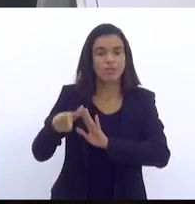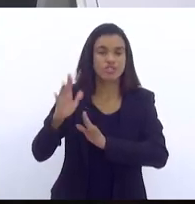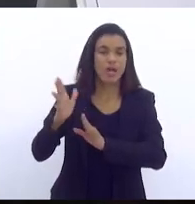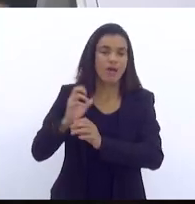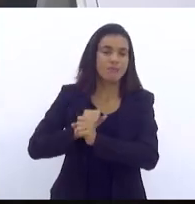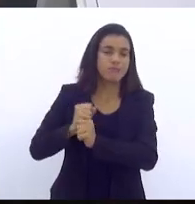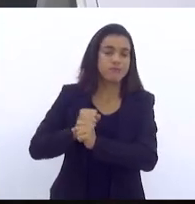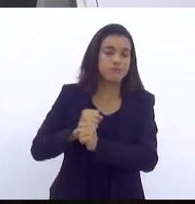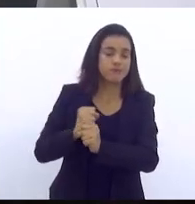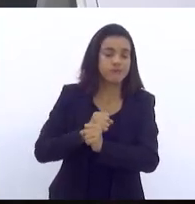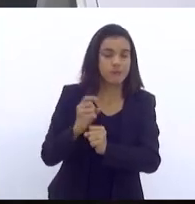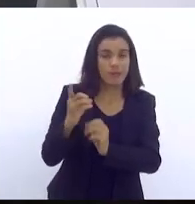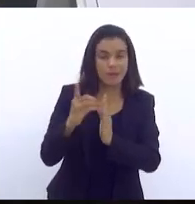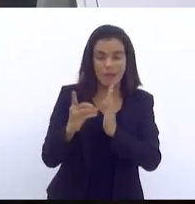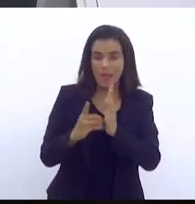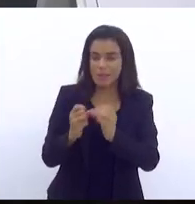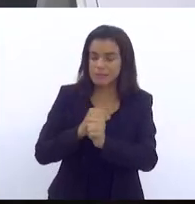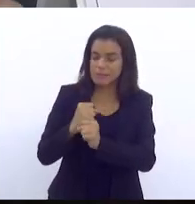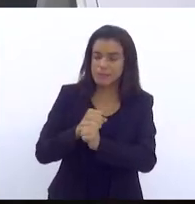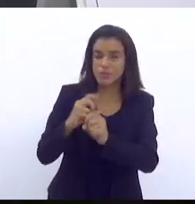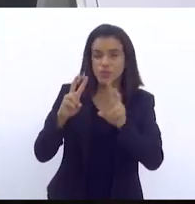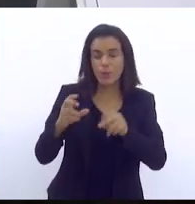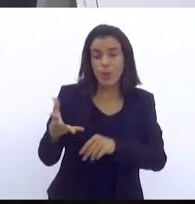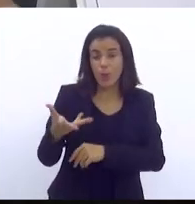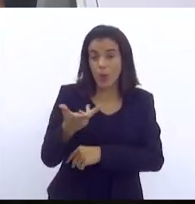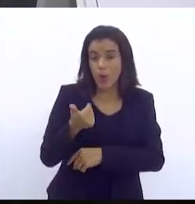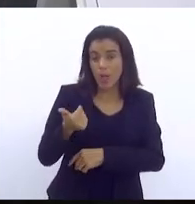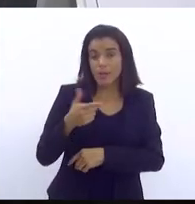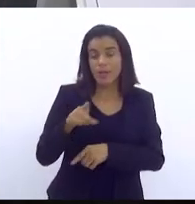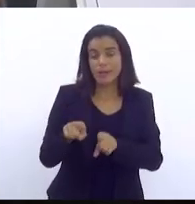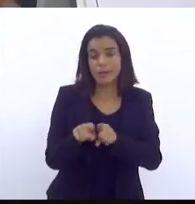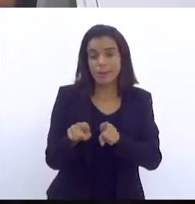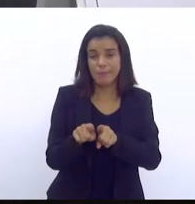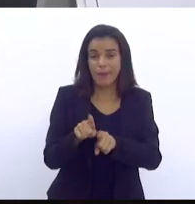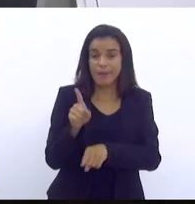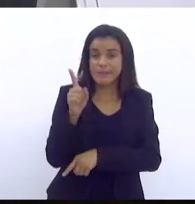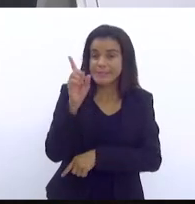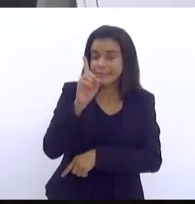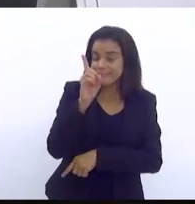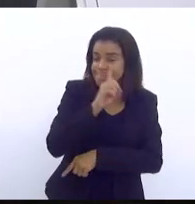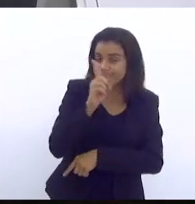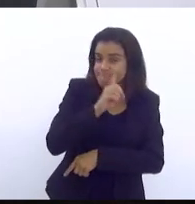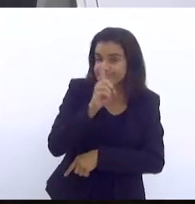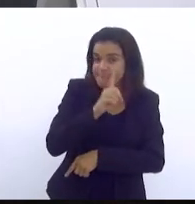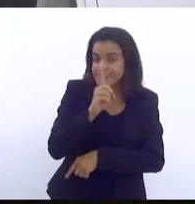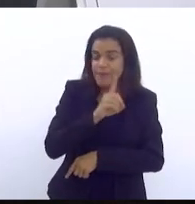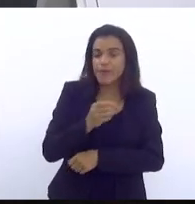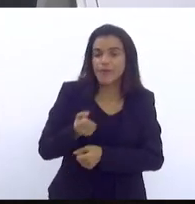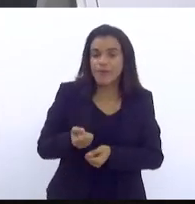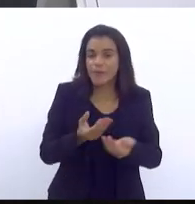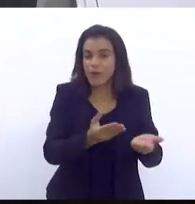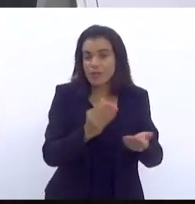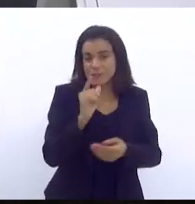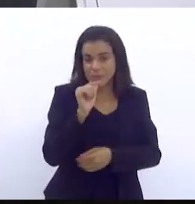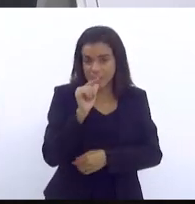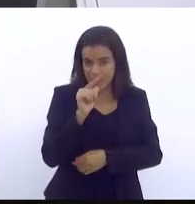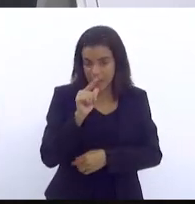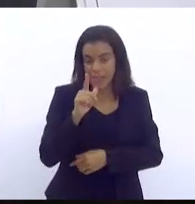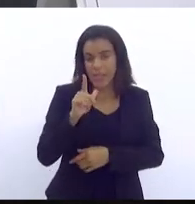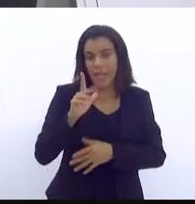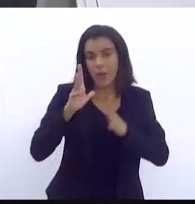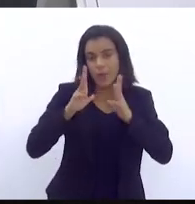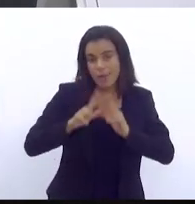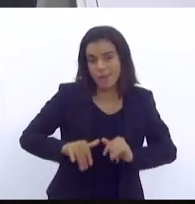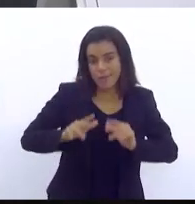existem sobretudo em relação à qualidade quantidade abastecimento deficiência e desse abastecimento de água potável e assim